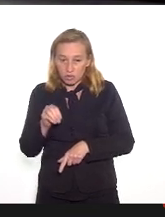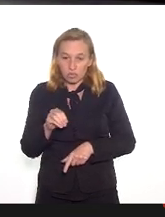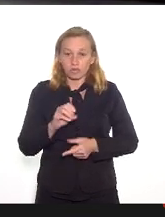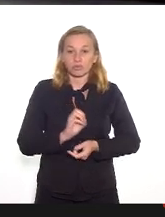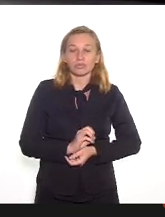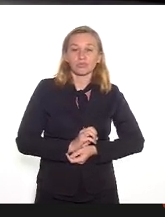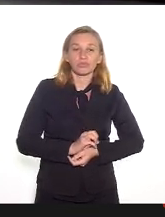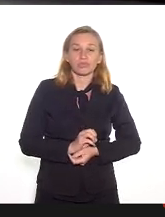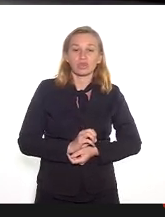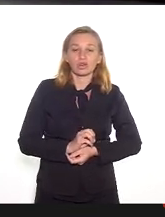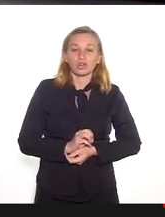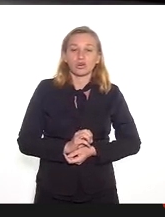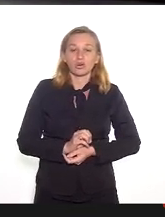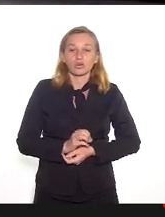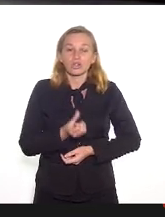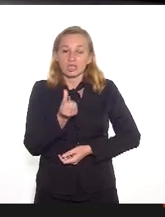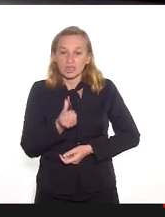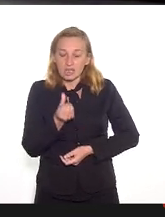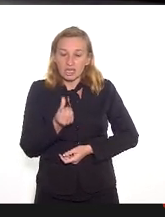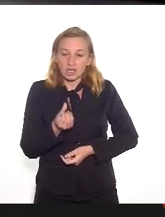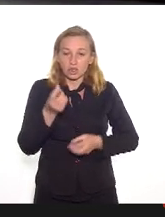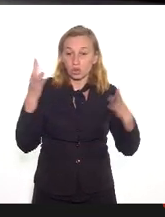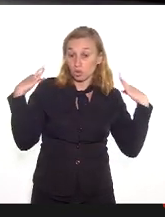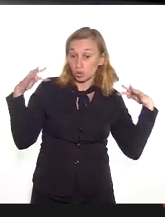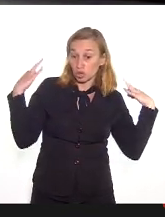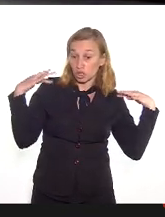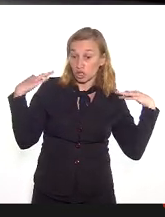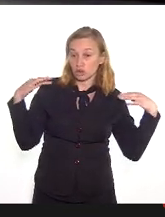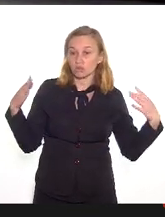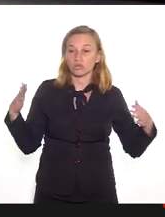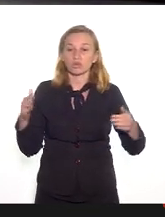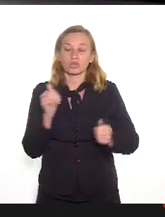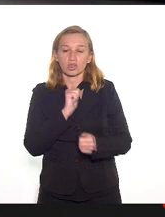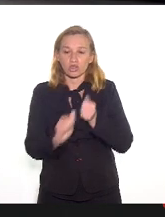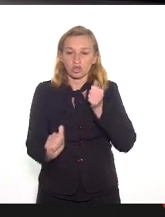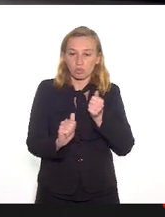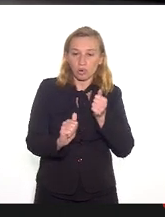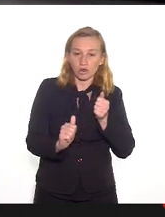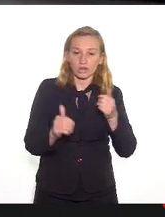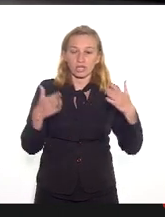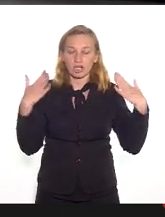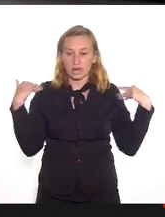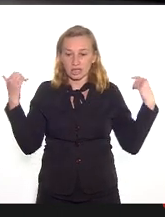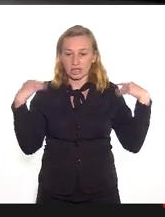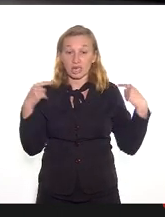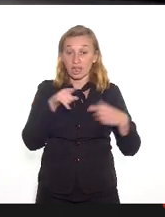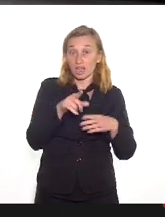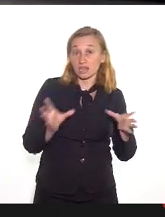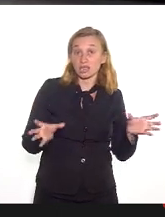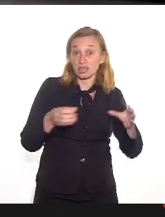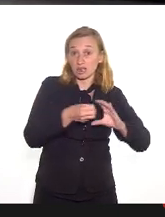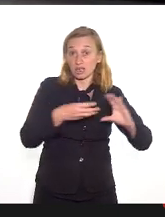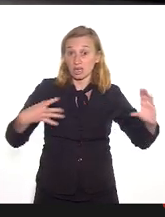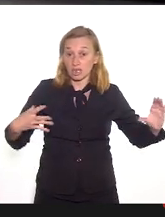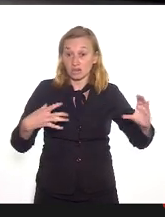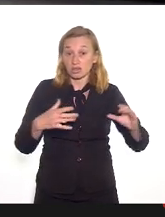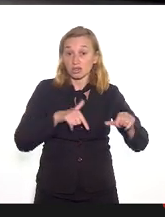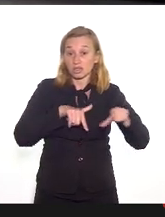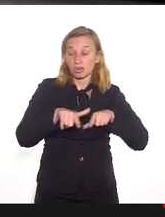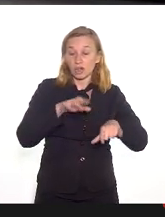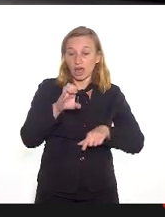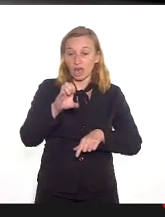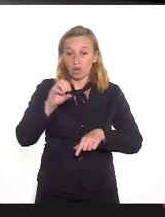no item 6, é turismo costeiro, esporte e lazer. Esses caras se caracterizam como serviços